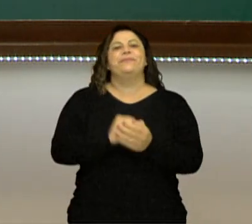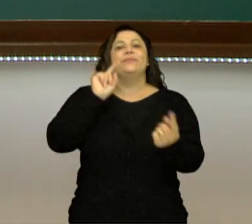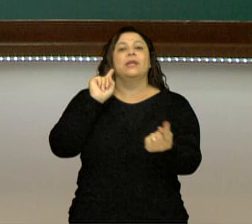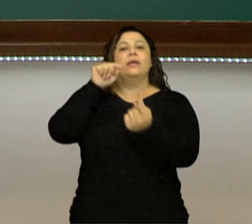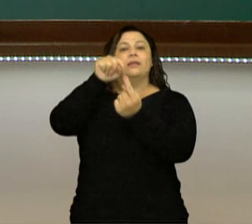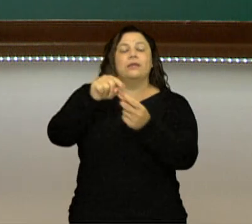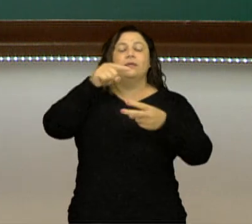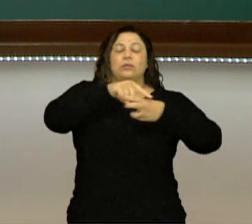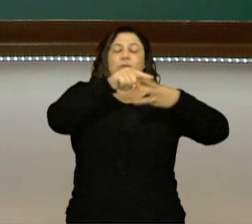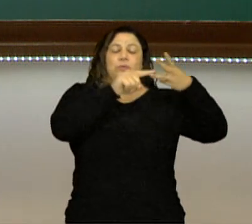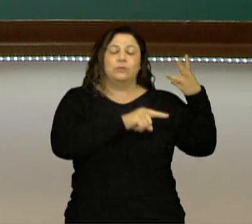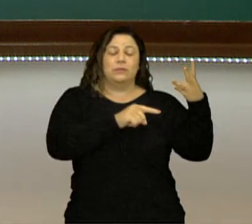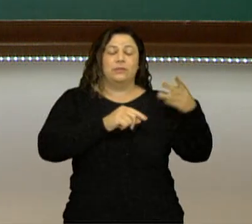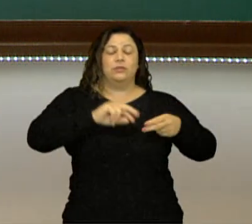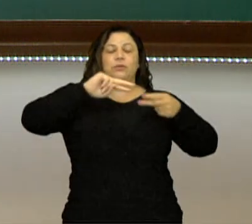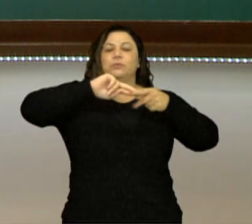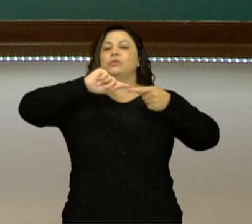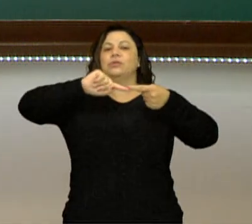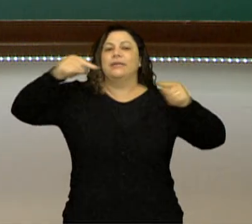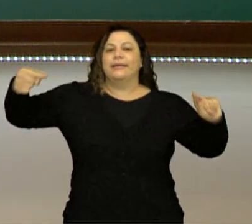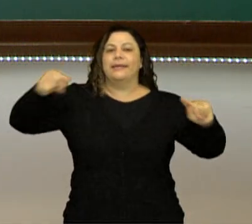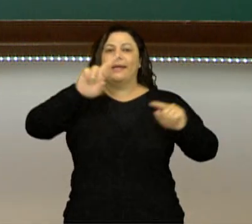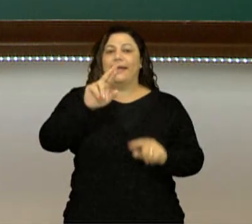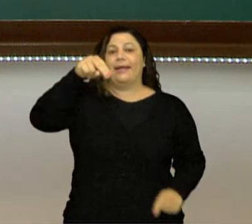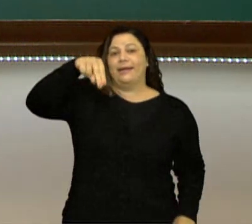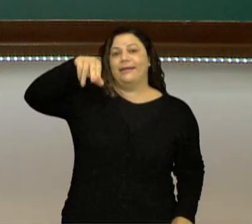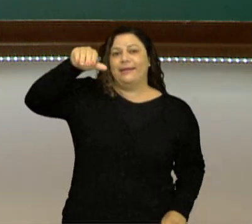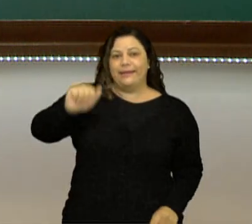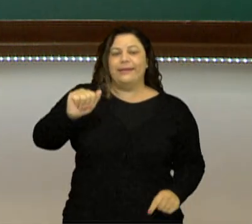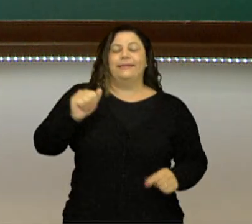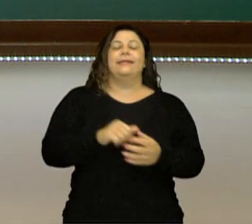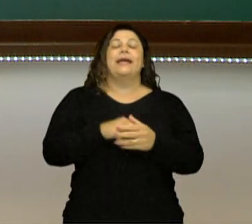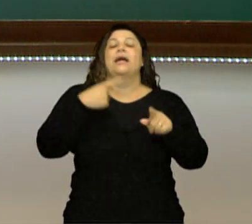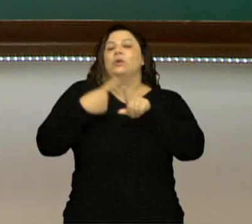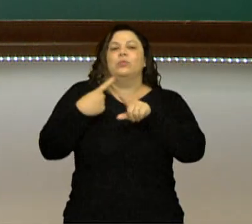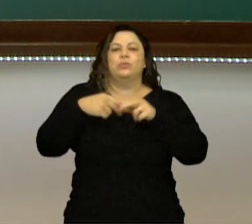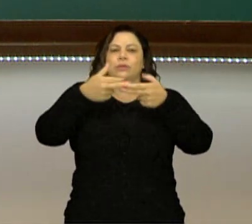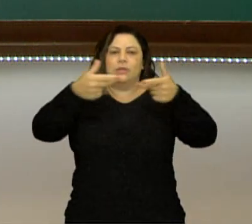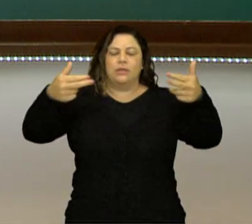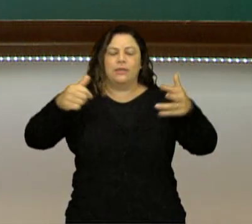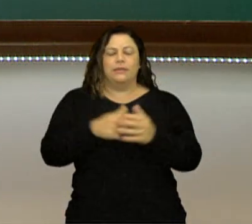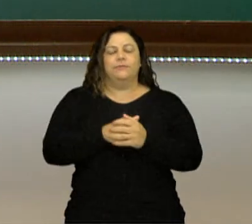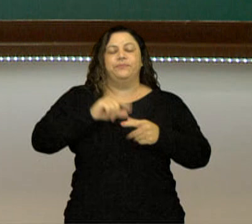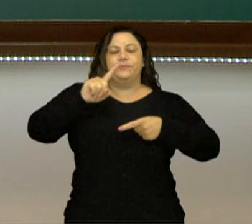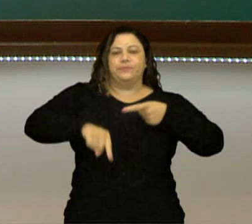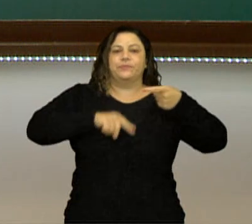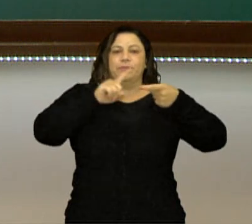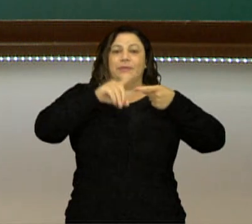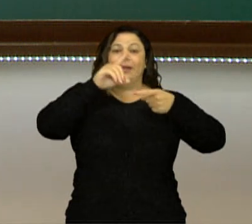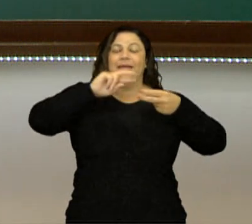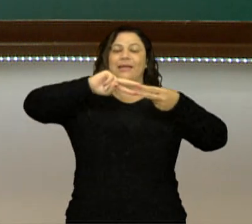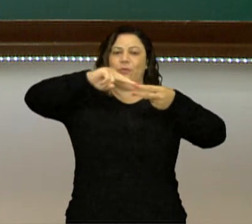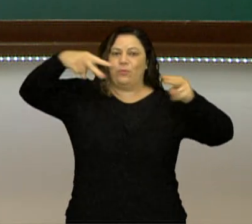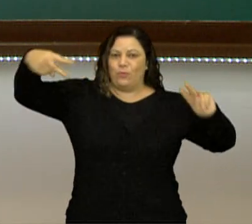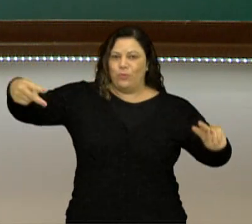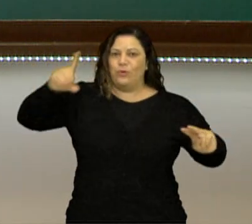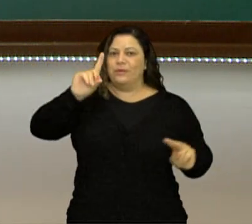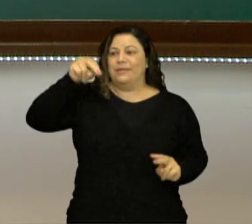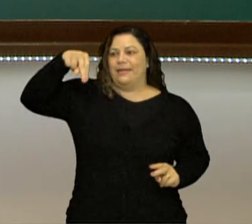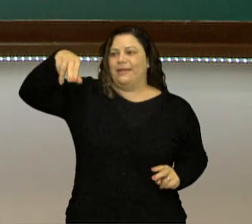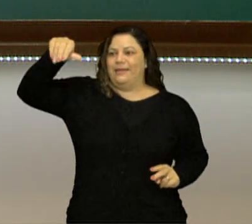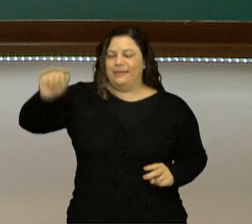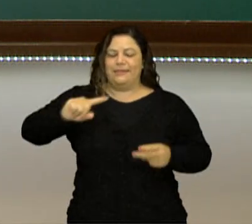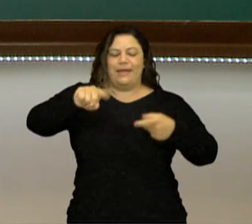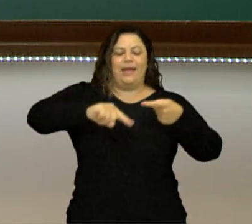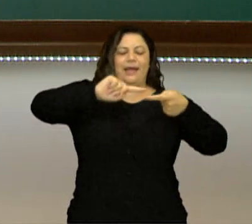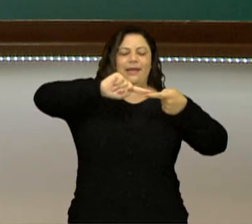os três tipos de RNA e suas funções. Então, beleza, nós temos os ácidos nucleicos chamados DNA e RNA. E